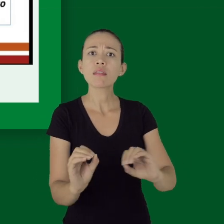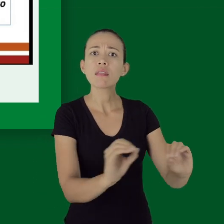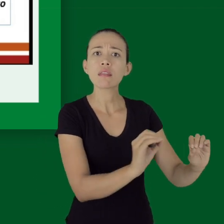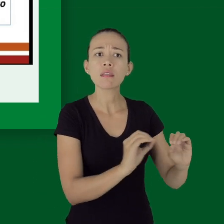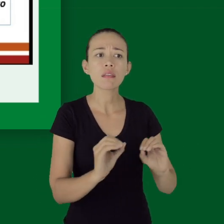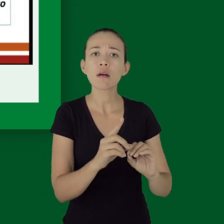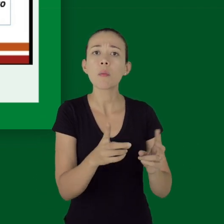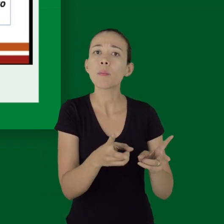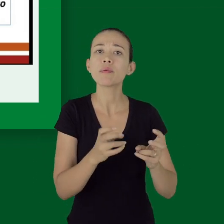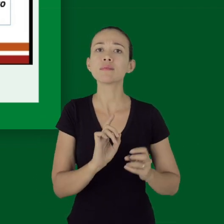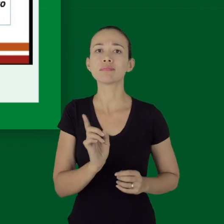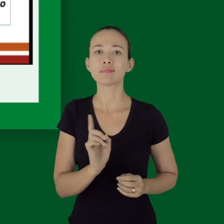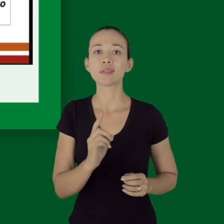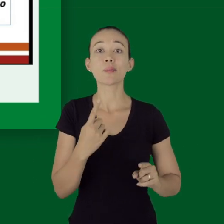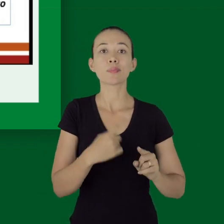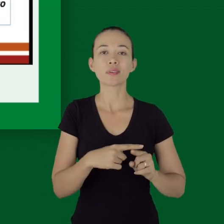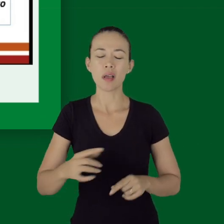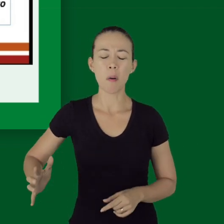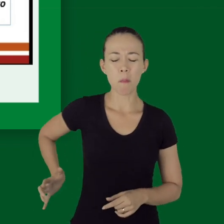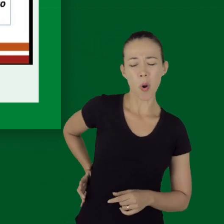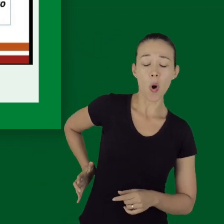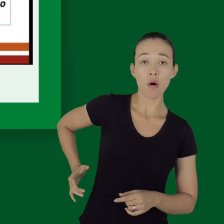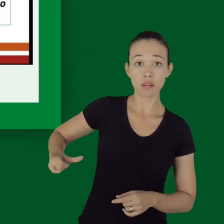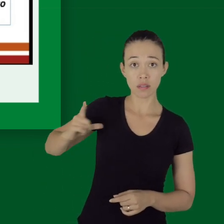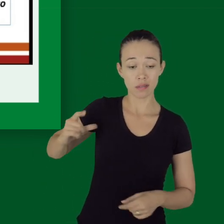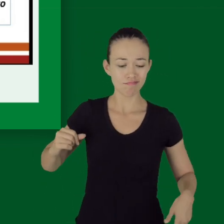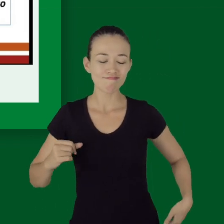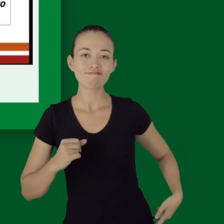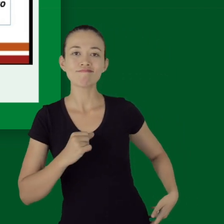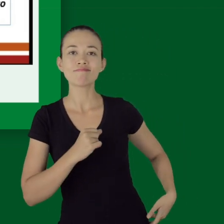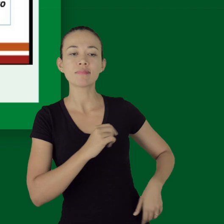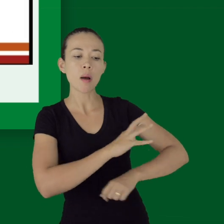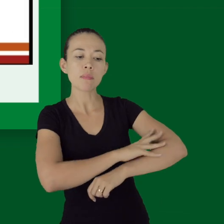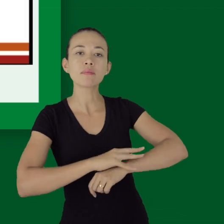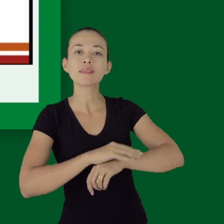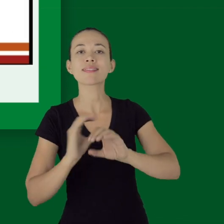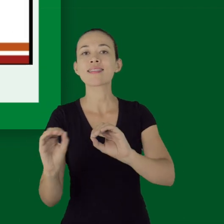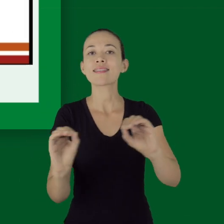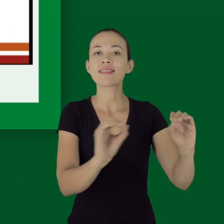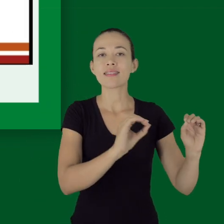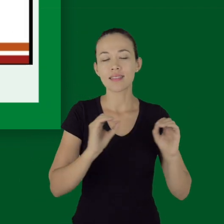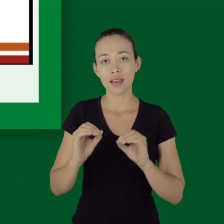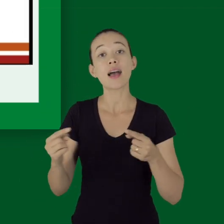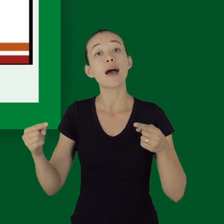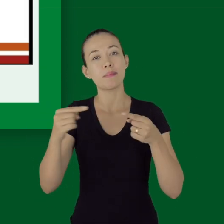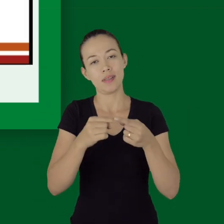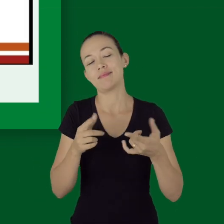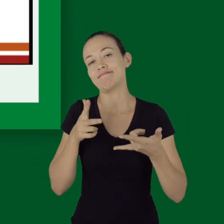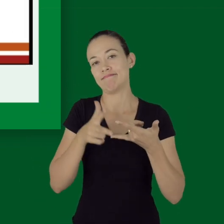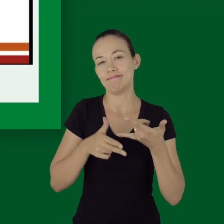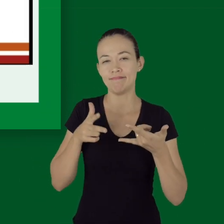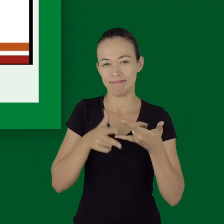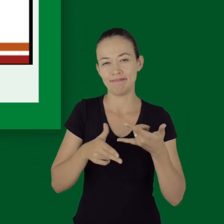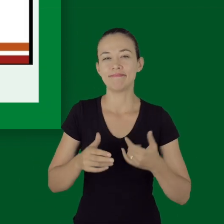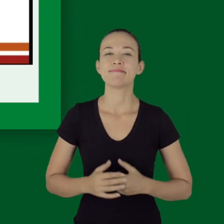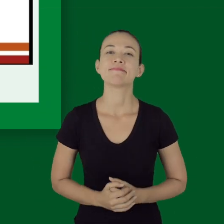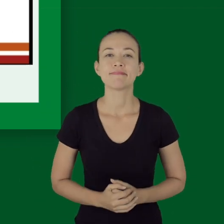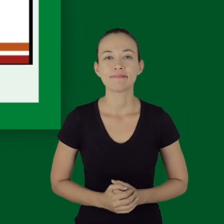sensibilidade térmica é muito comum em traumas penetrantes, tá? Que faz parte dessa síndrome de